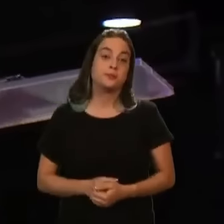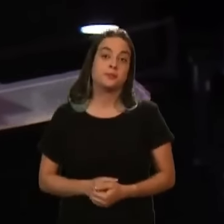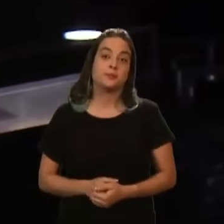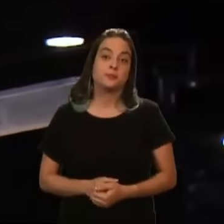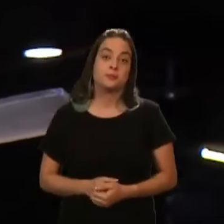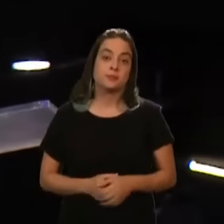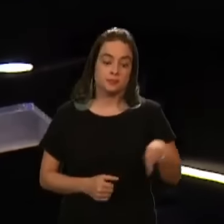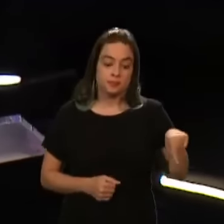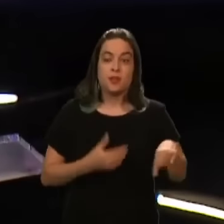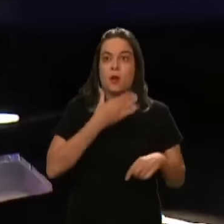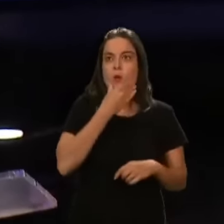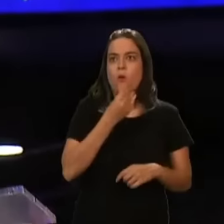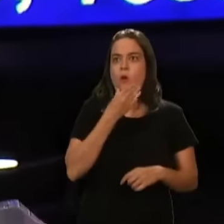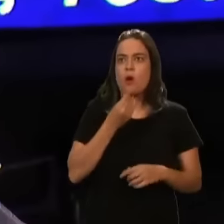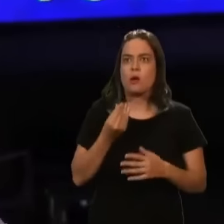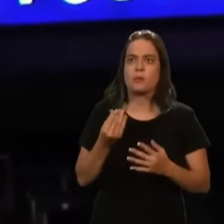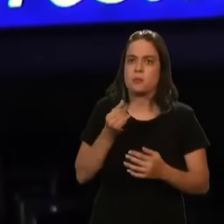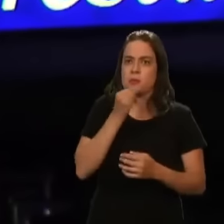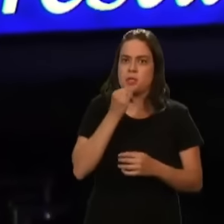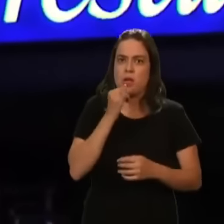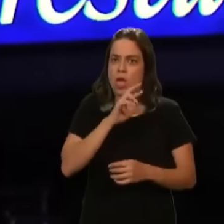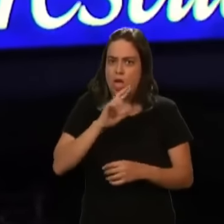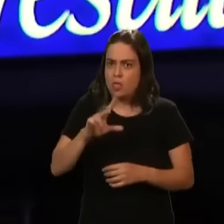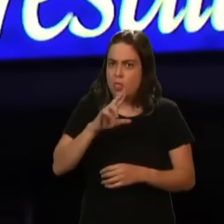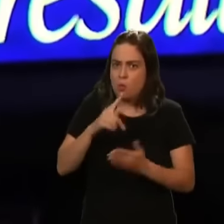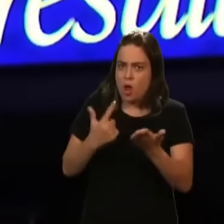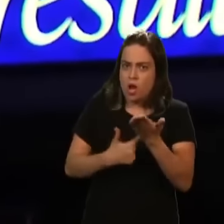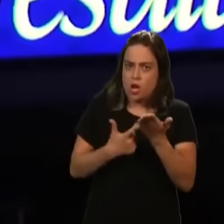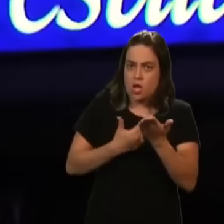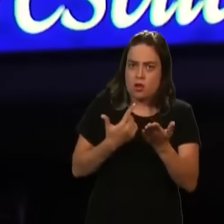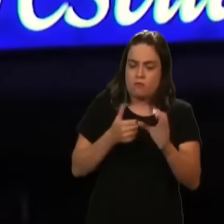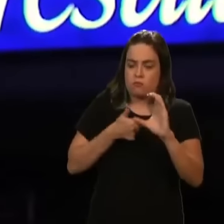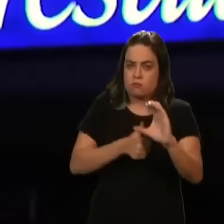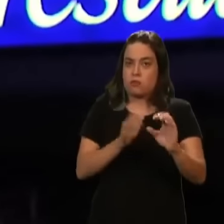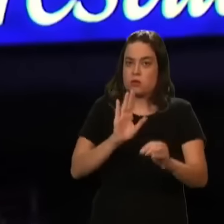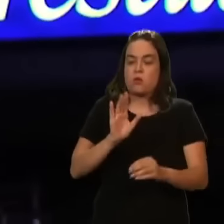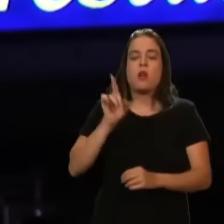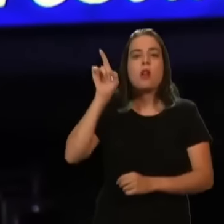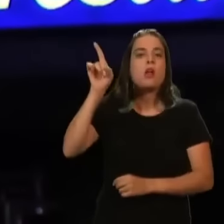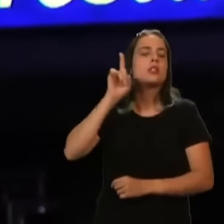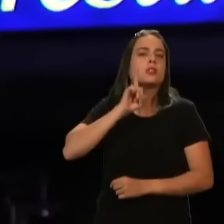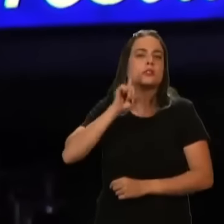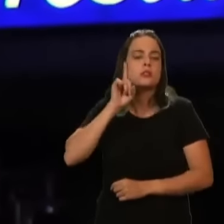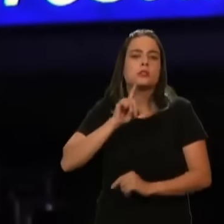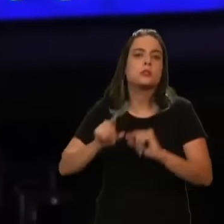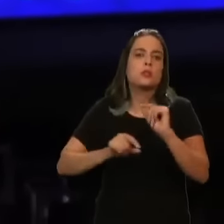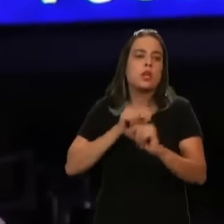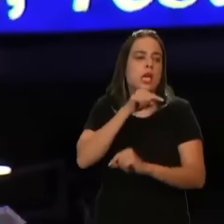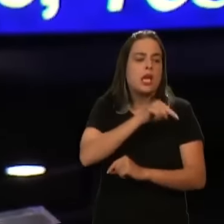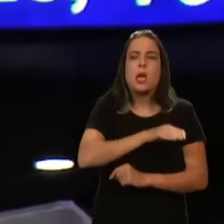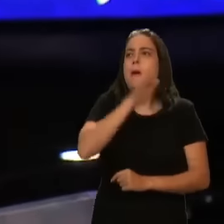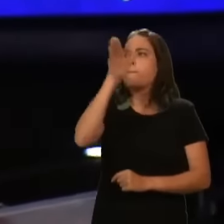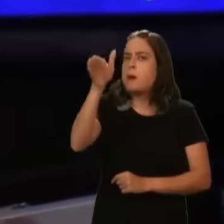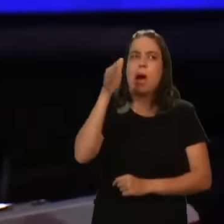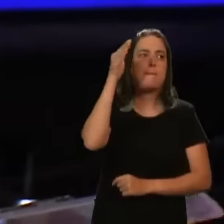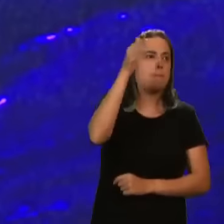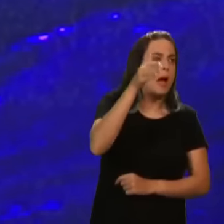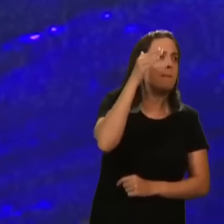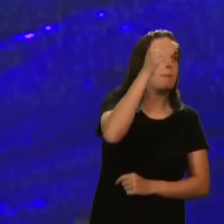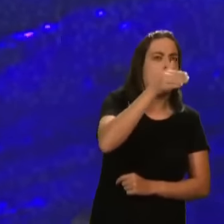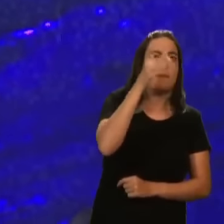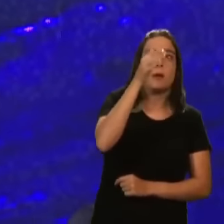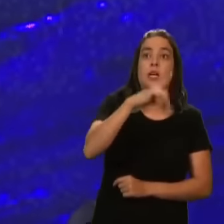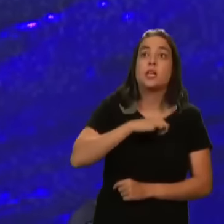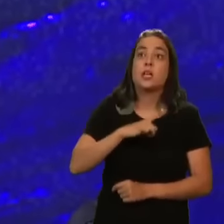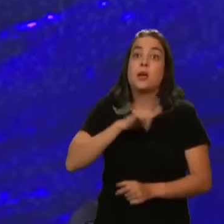O Smith não é livro cristão, não. Em São Francisco, na Califórnia, ele fez tantas cruzadas, por fim era tanta gente